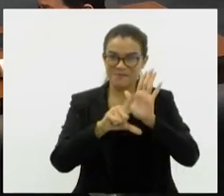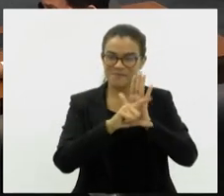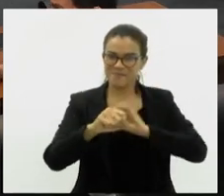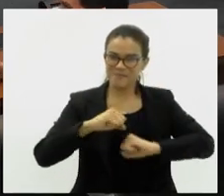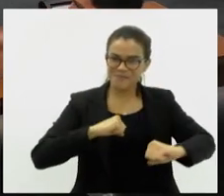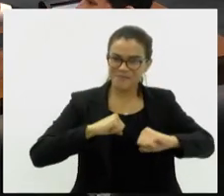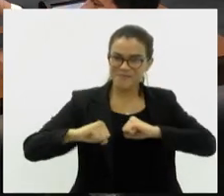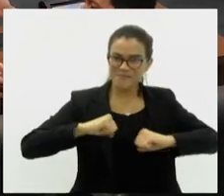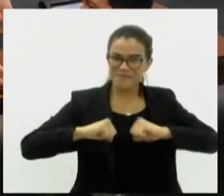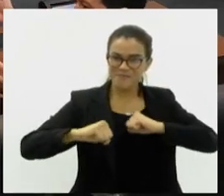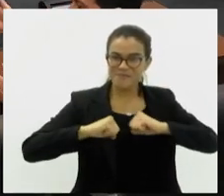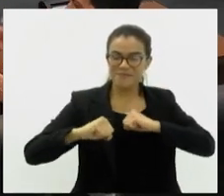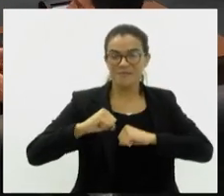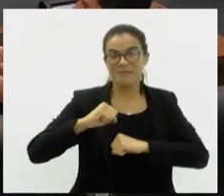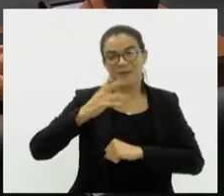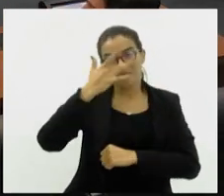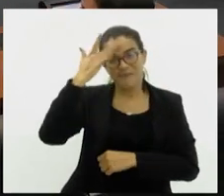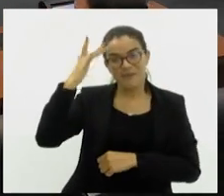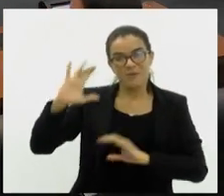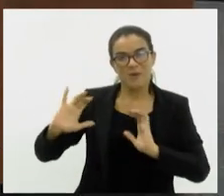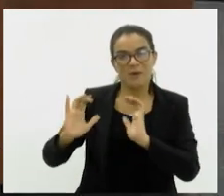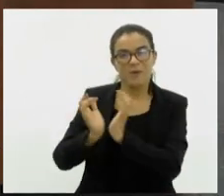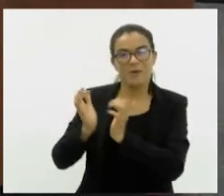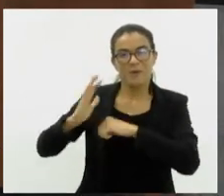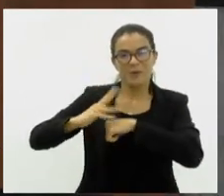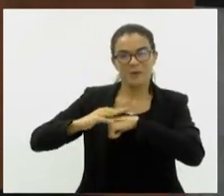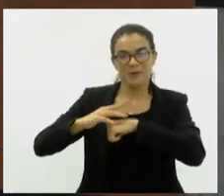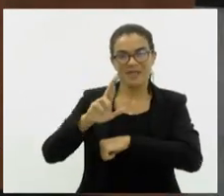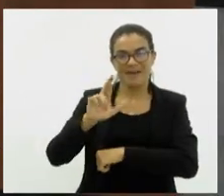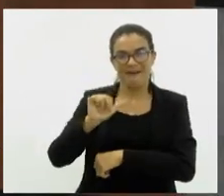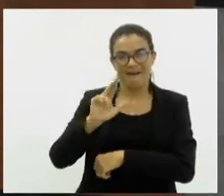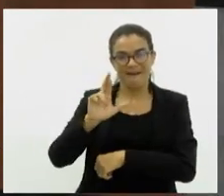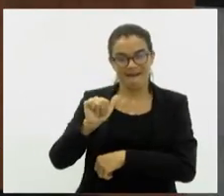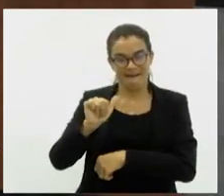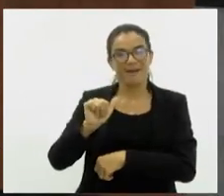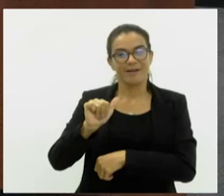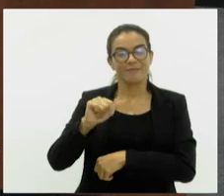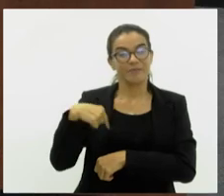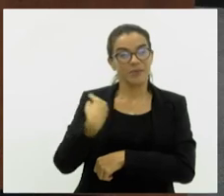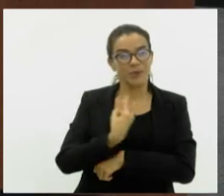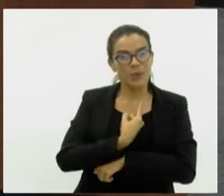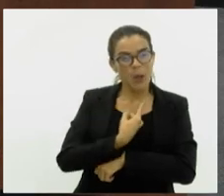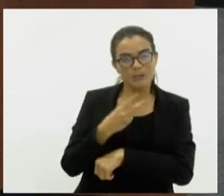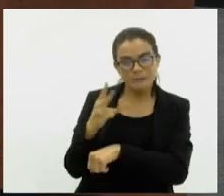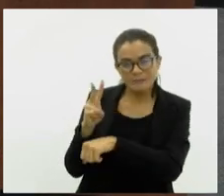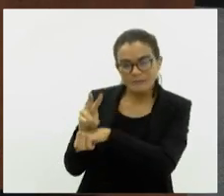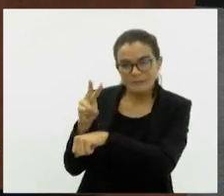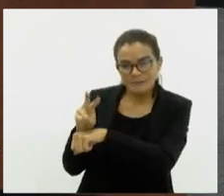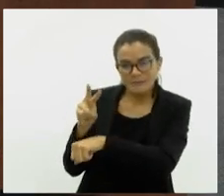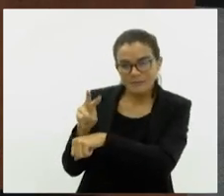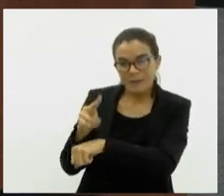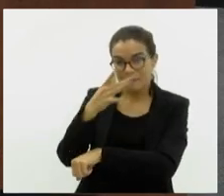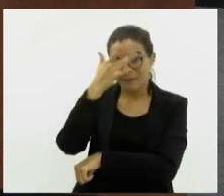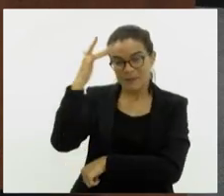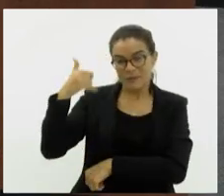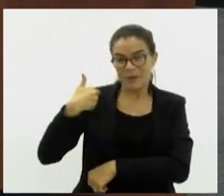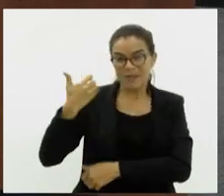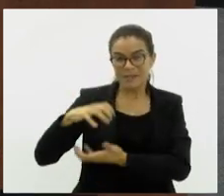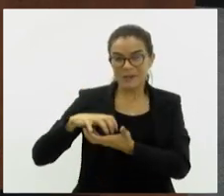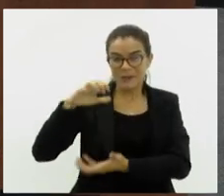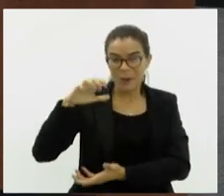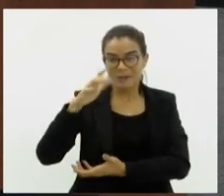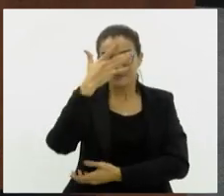reivindicado pelos raros e nós, além de preservarmos as pessoas idosas e também pessoas com